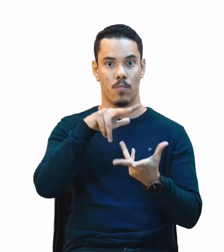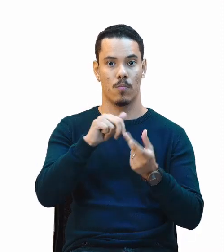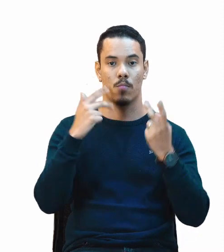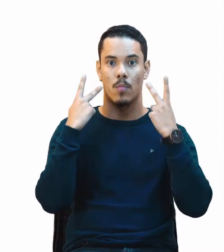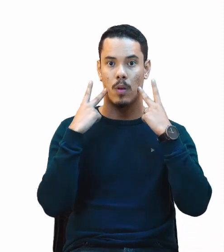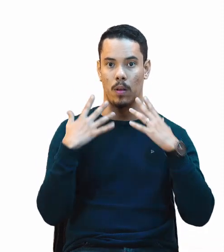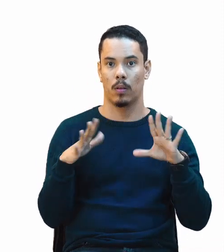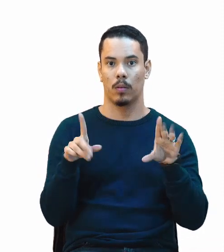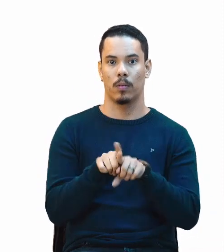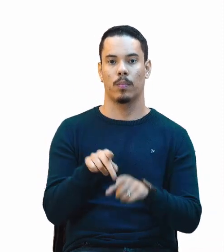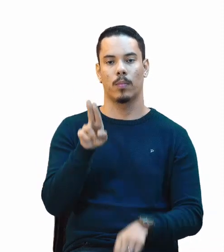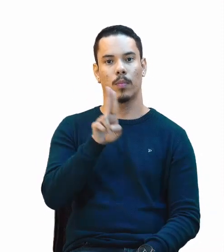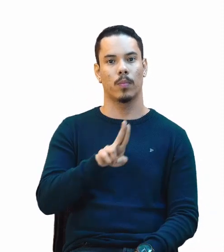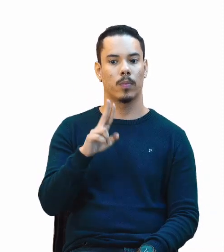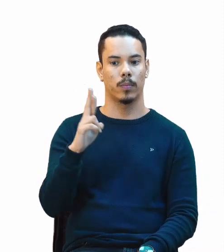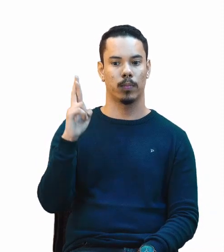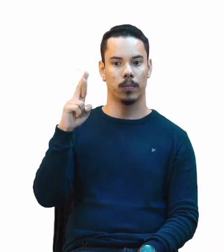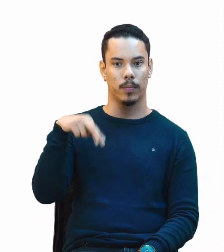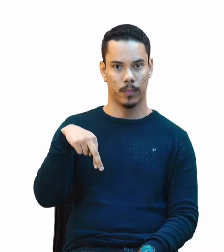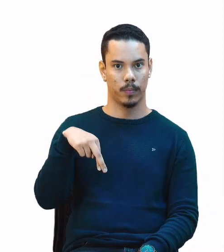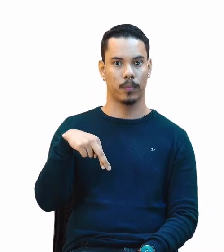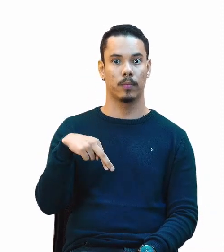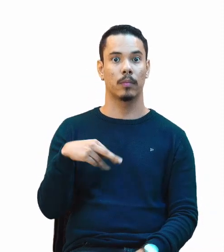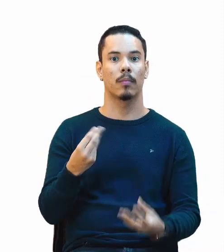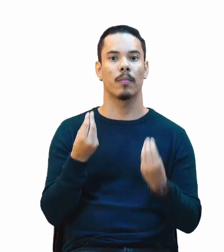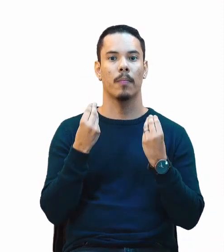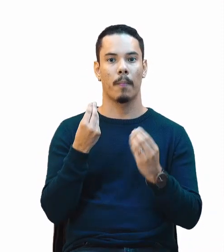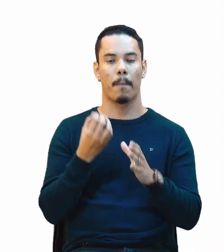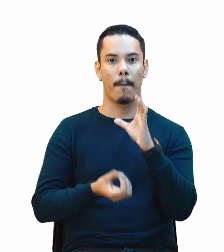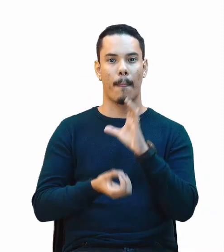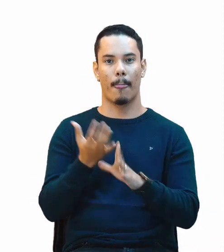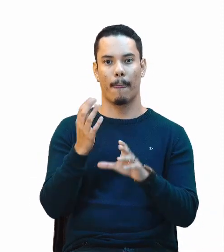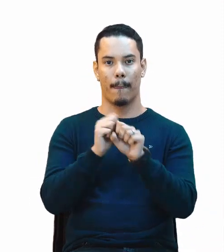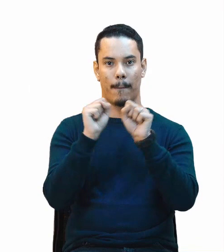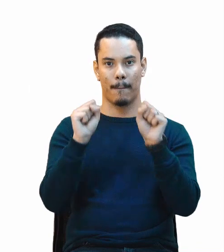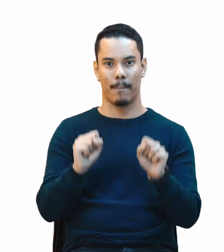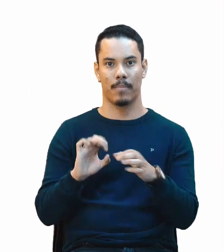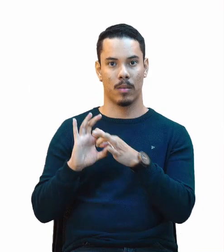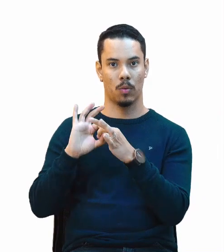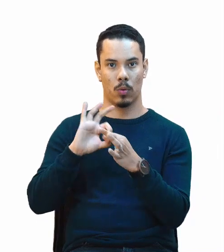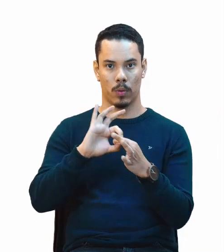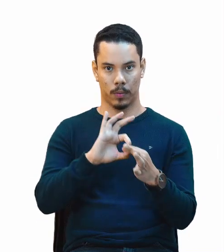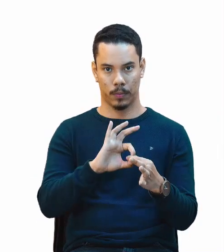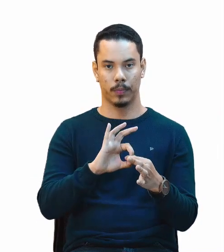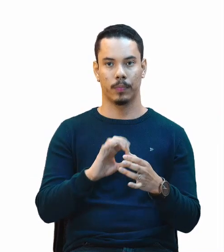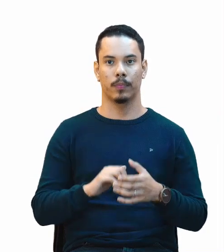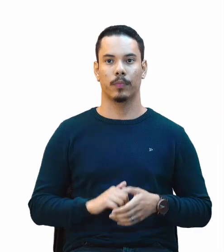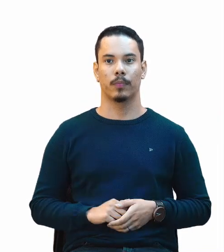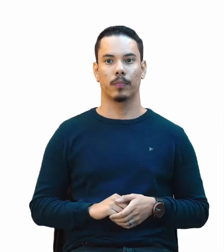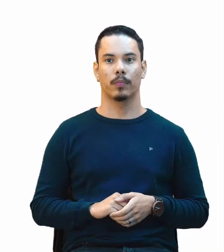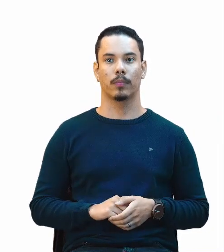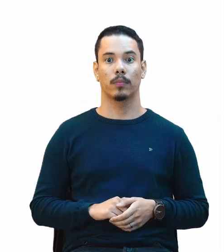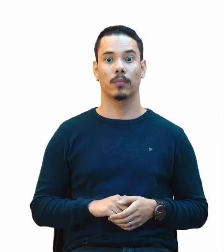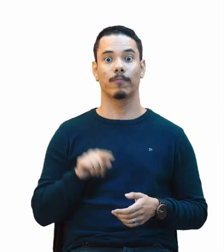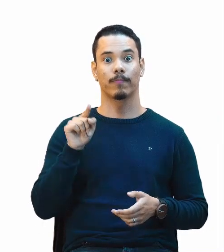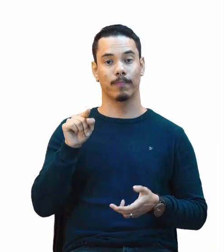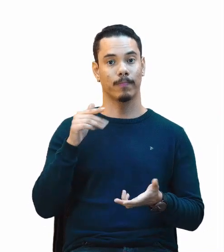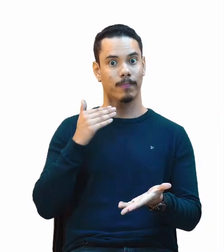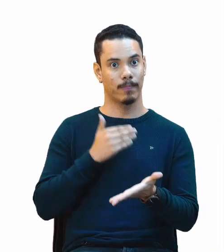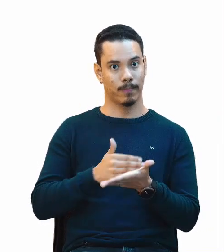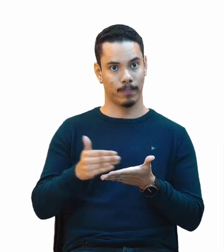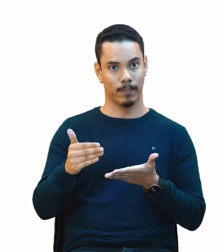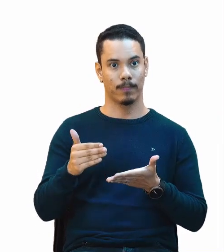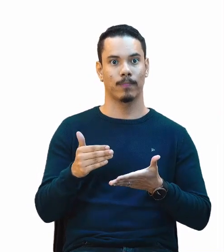uso da razão para formar um sistema coerente de concepções. A partir daí,